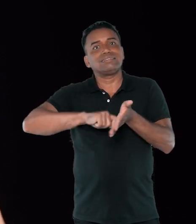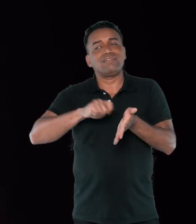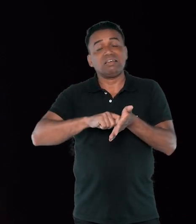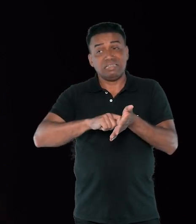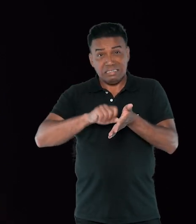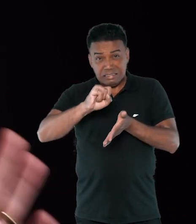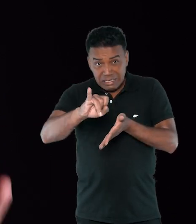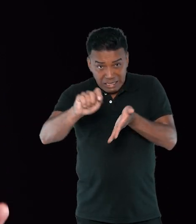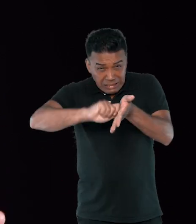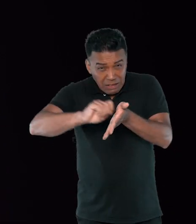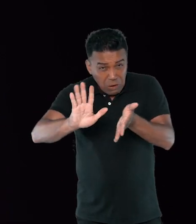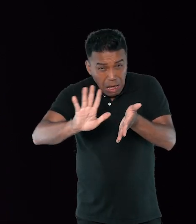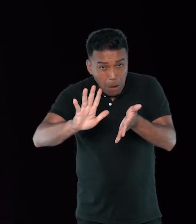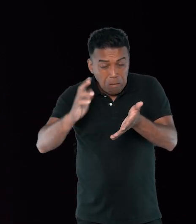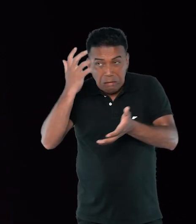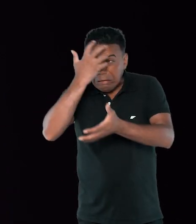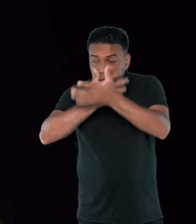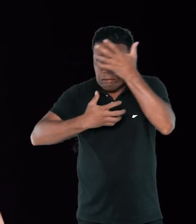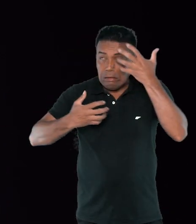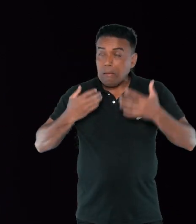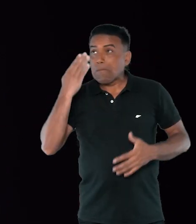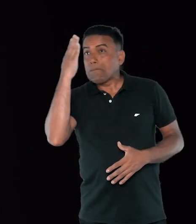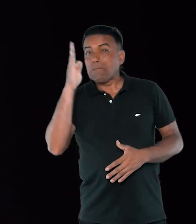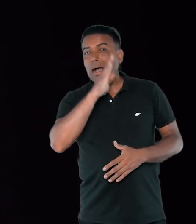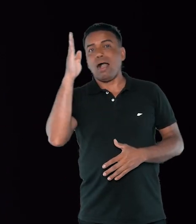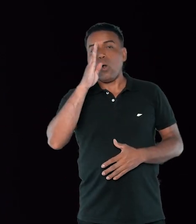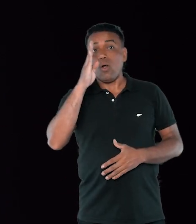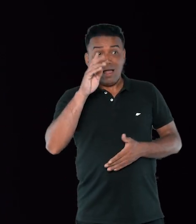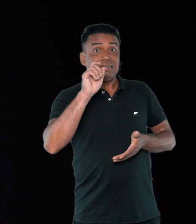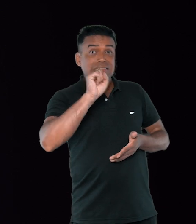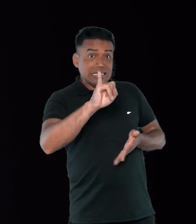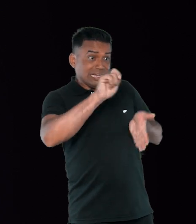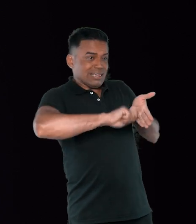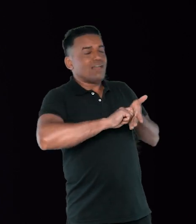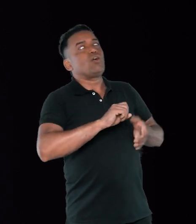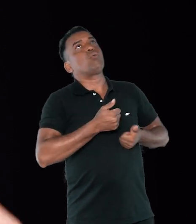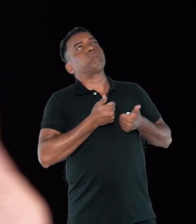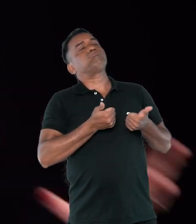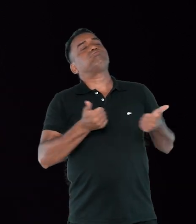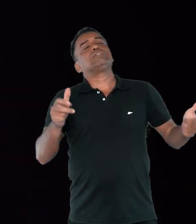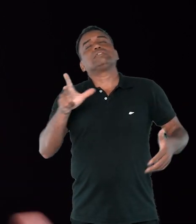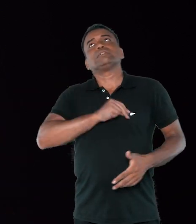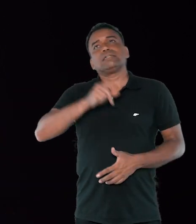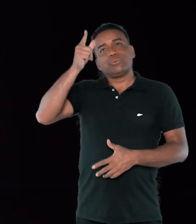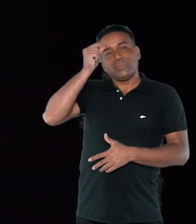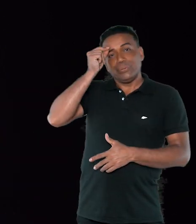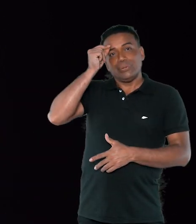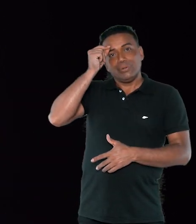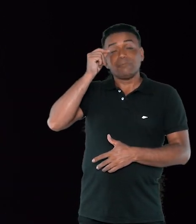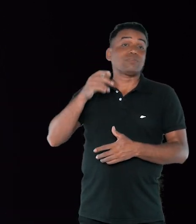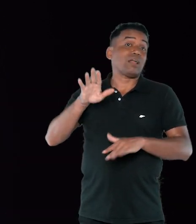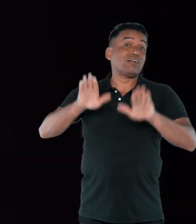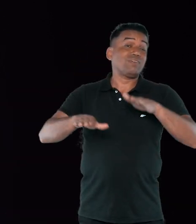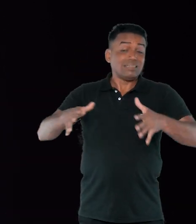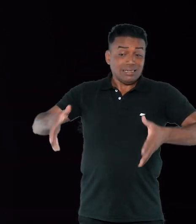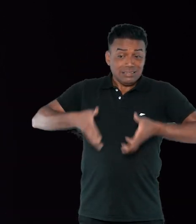Então, eu escrevo e fico bem. E muitas vezes eu fui escrevendo, Josane, inspirada ali na sessão de terapia.